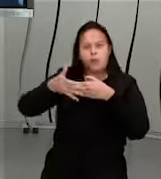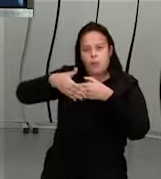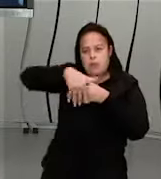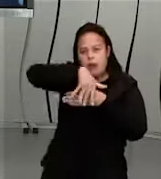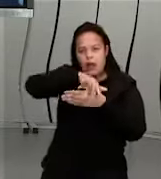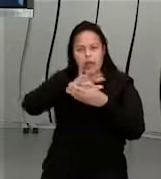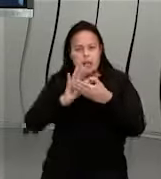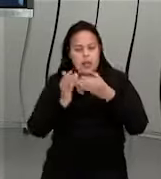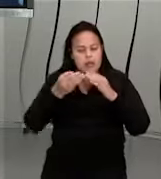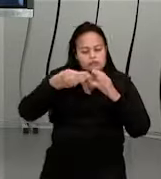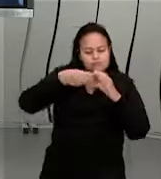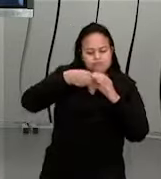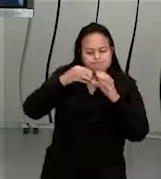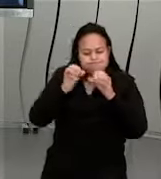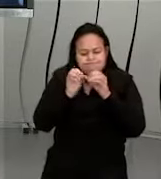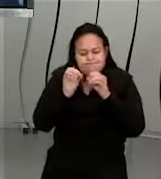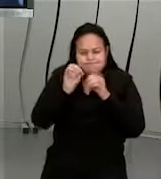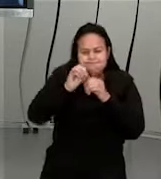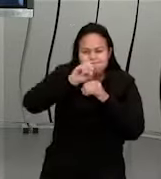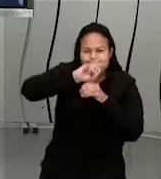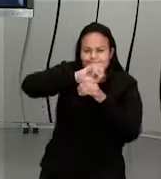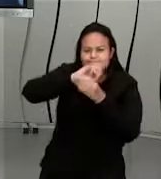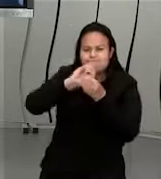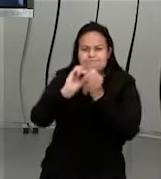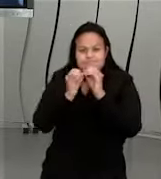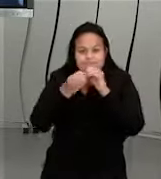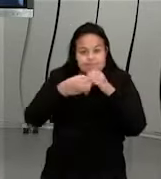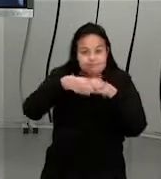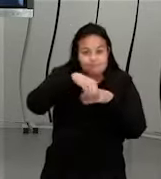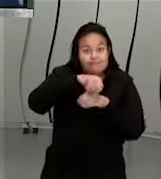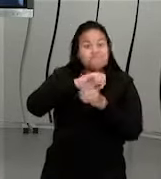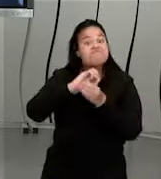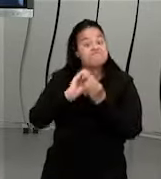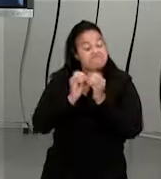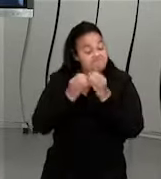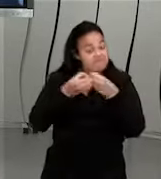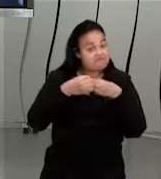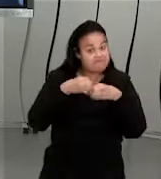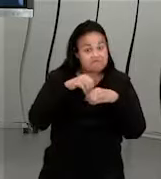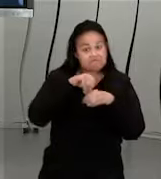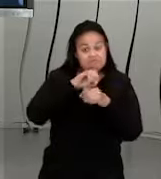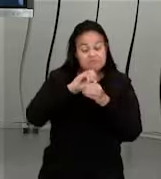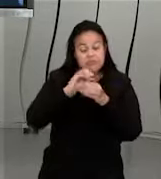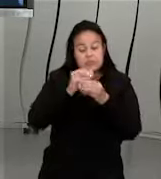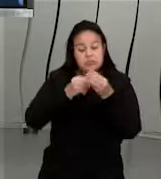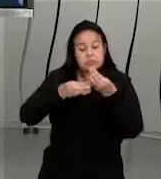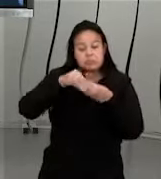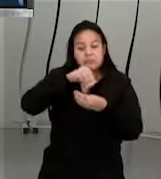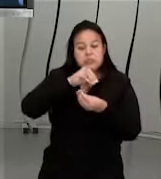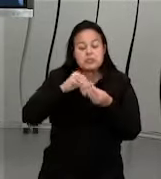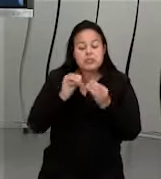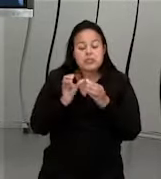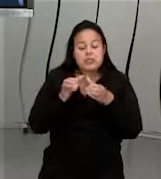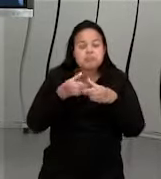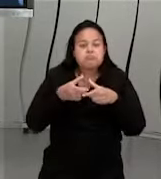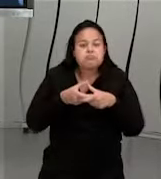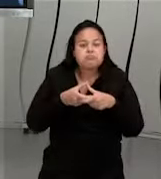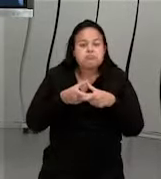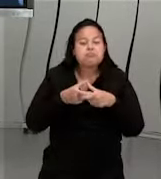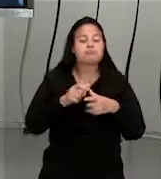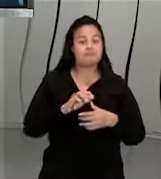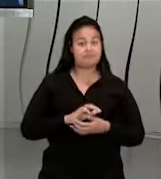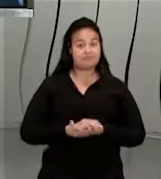elas estão muito juntas, muito próximas umas das outras e com poucas substâncias entre as células.